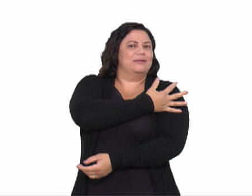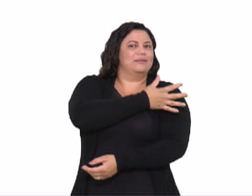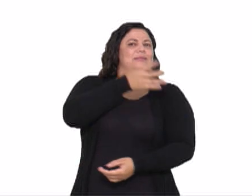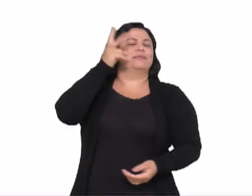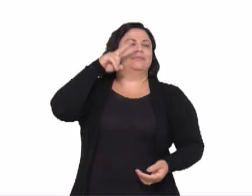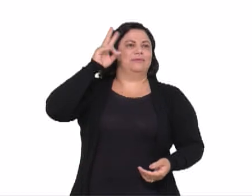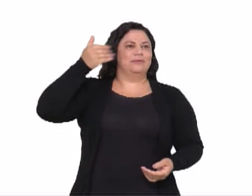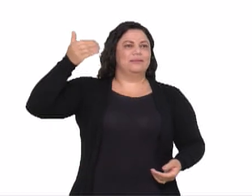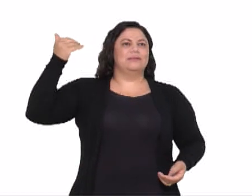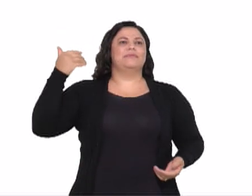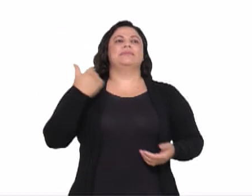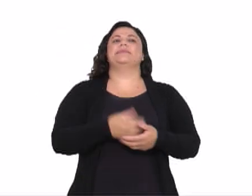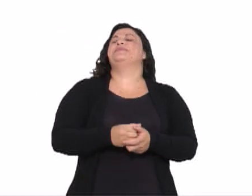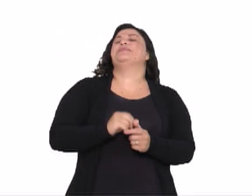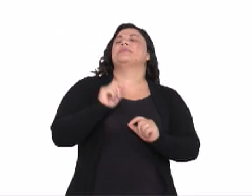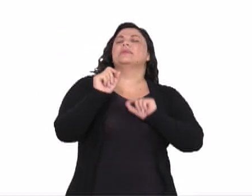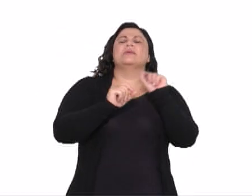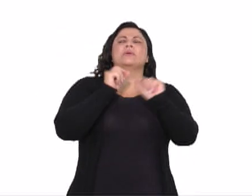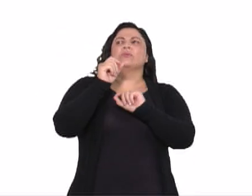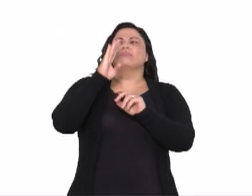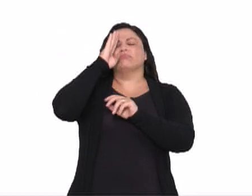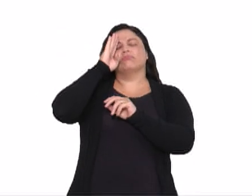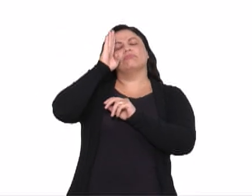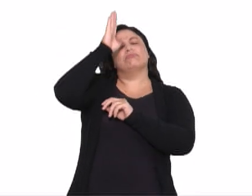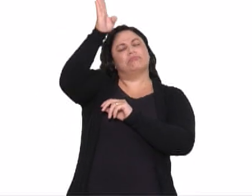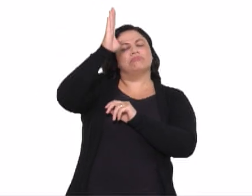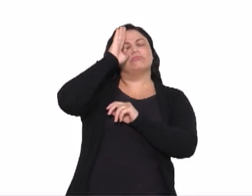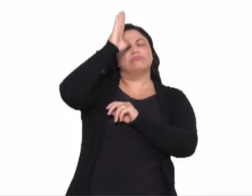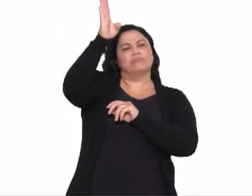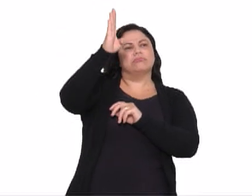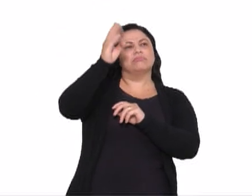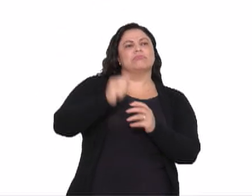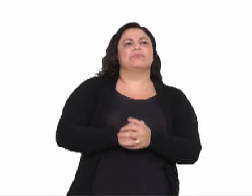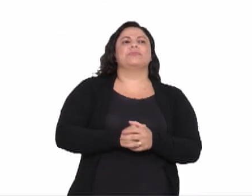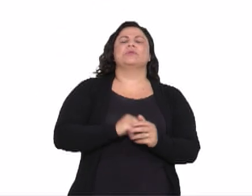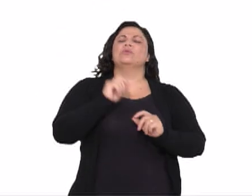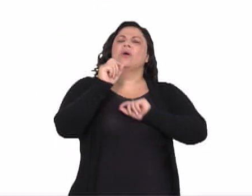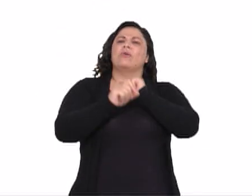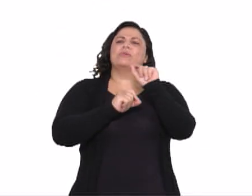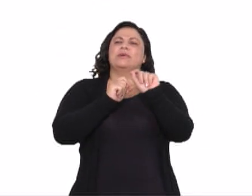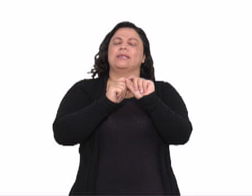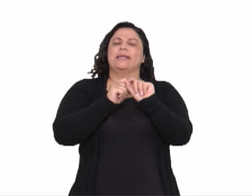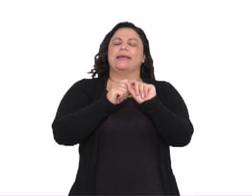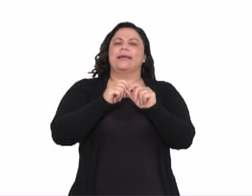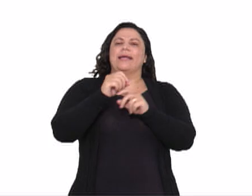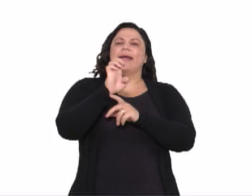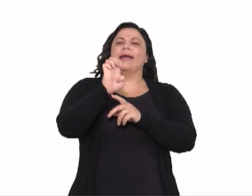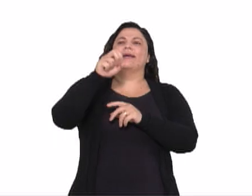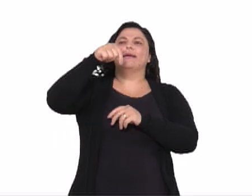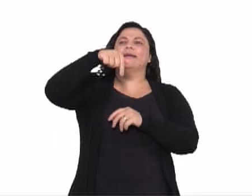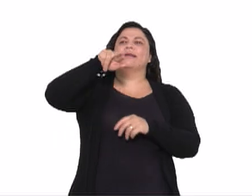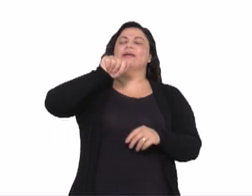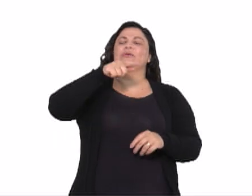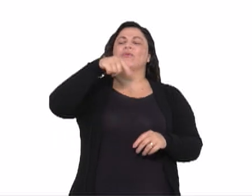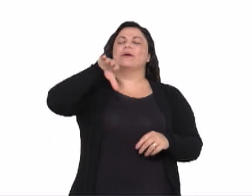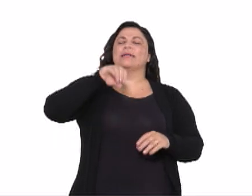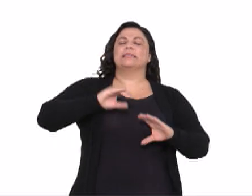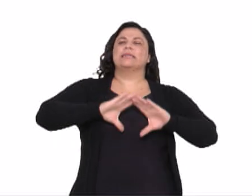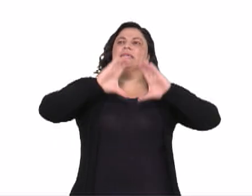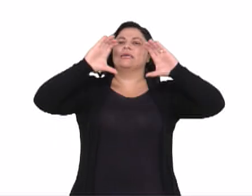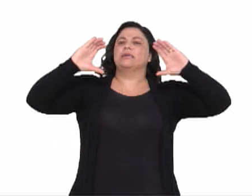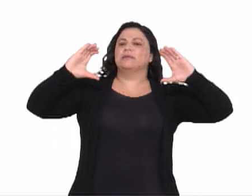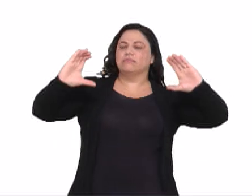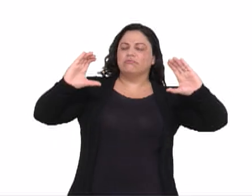elementos principais, compreender a origem da equação reduzida da circunferência, conhecer e praticar